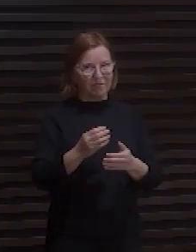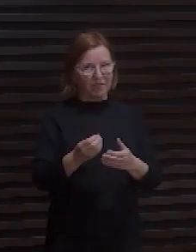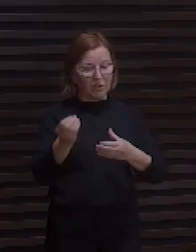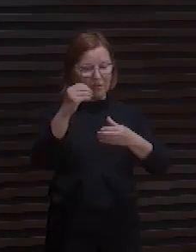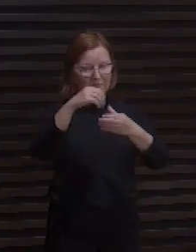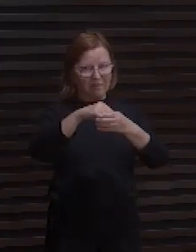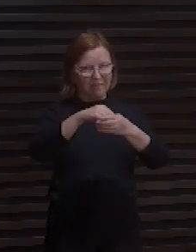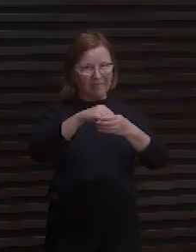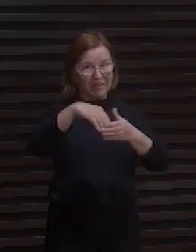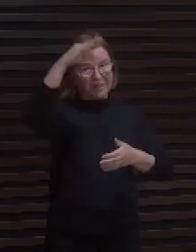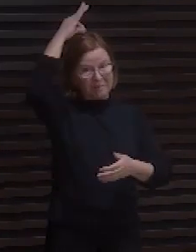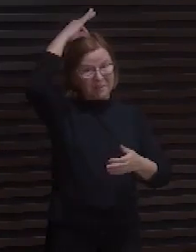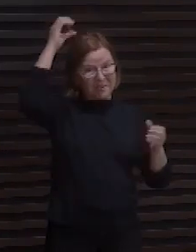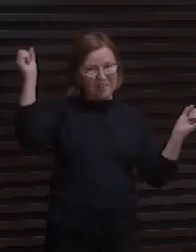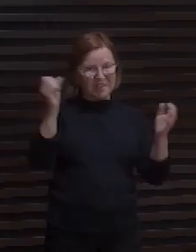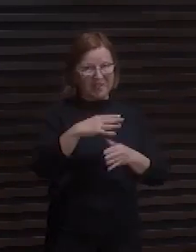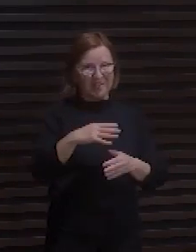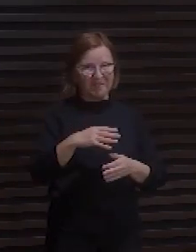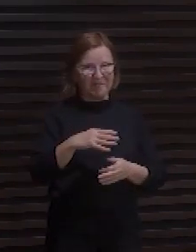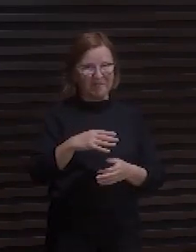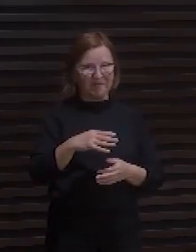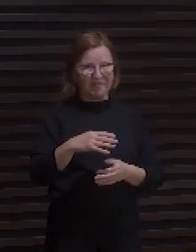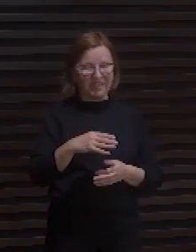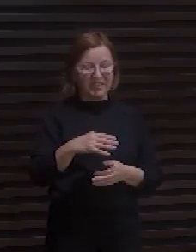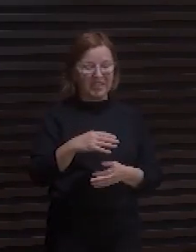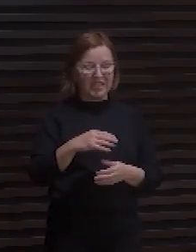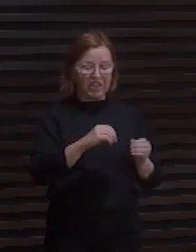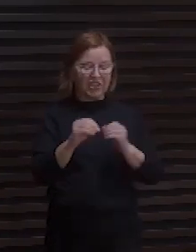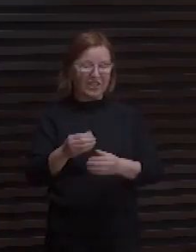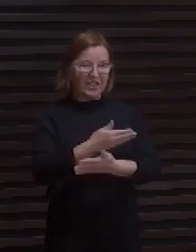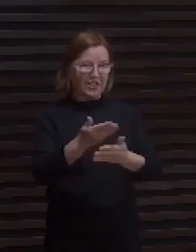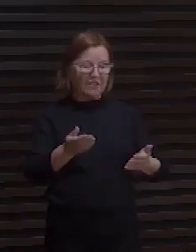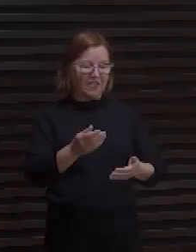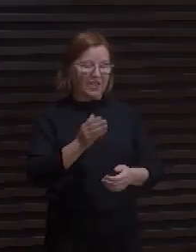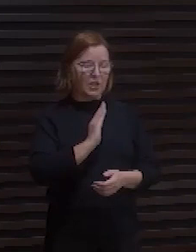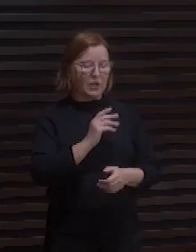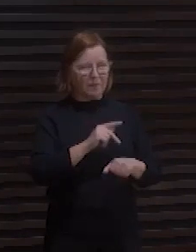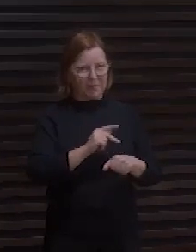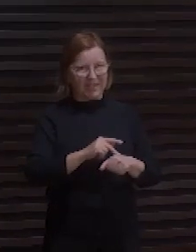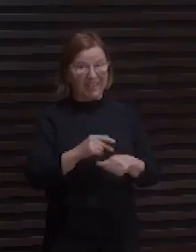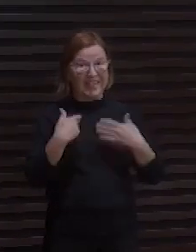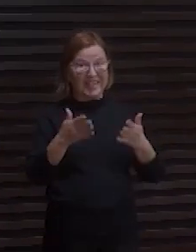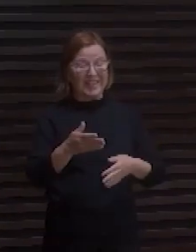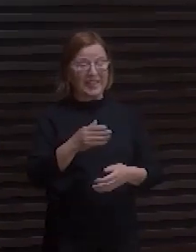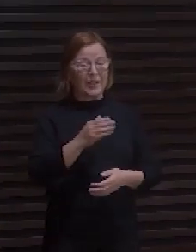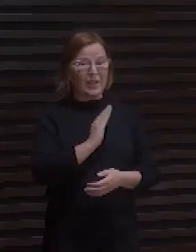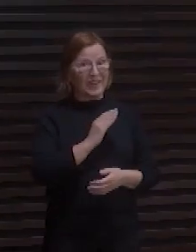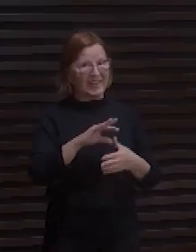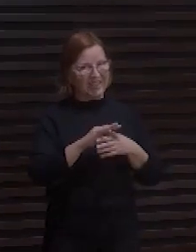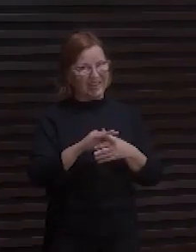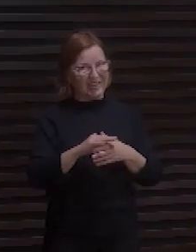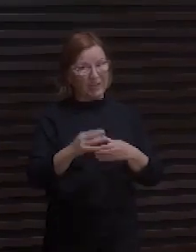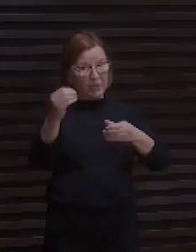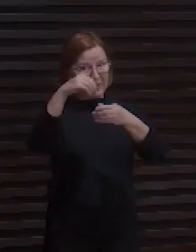um espírito novo. Tirarei de vocês o coração de pedra, e lhes darei um coração de carne. Porei dentro